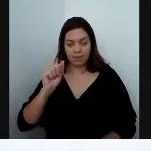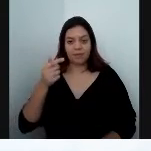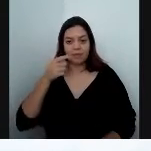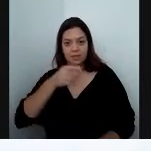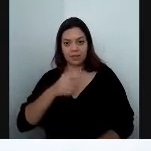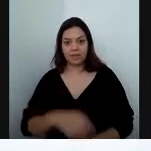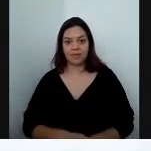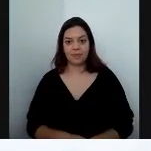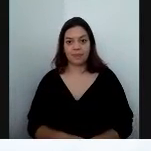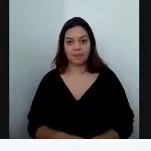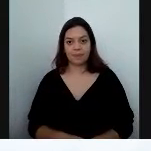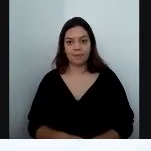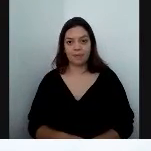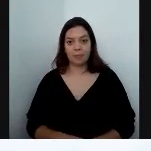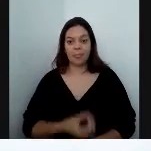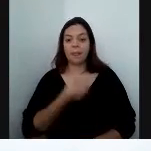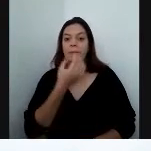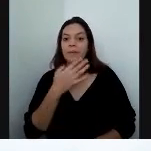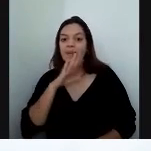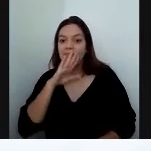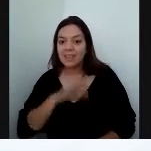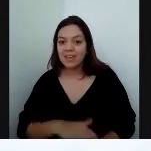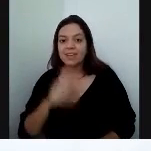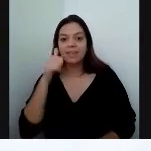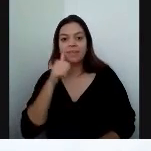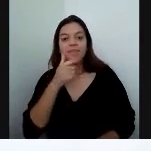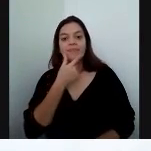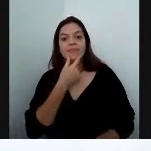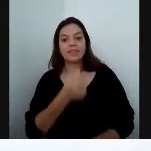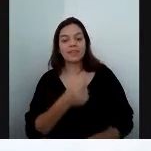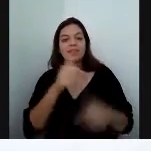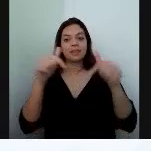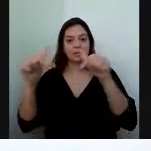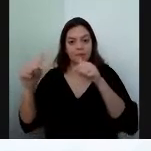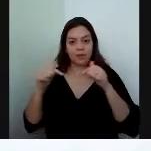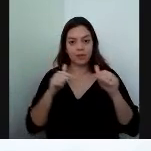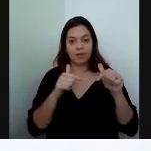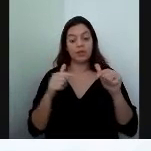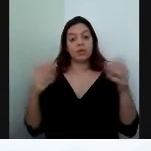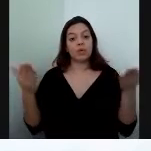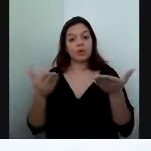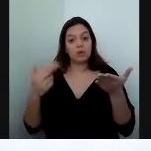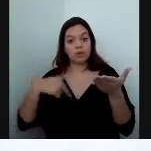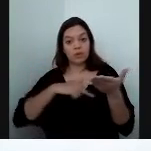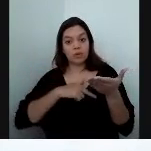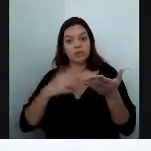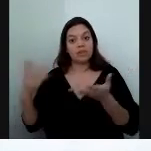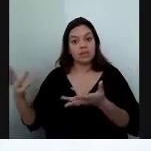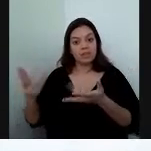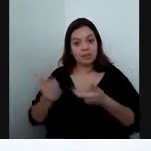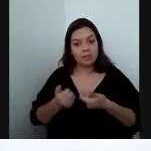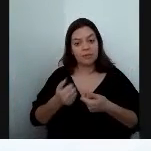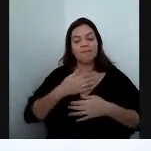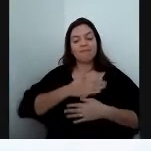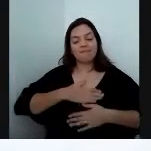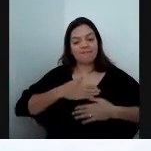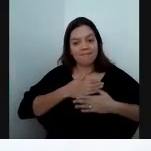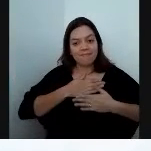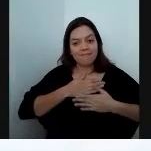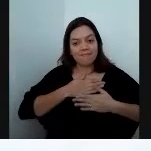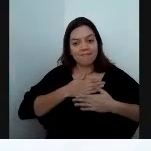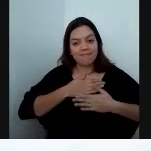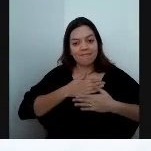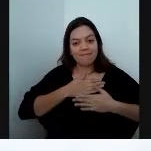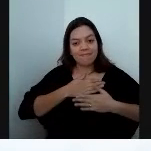Boa tarde, trabalhadoras e trabalhadores. Nós estamos hoje aqui recebendo, com imensa satisfação, o sociólogo